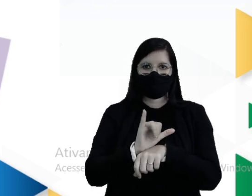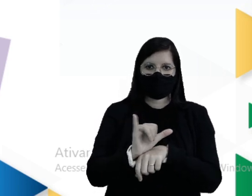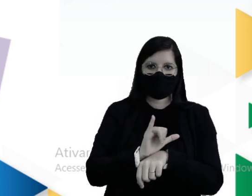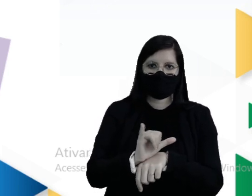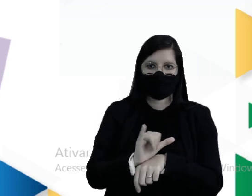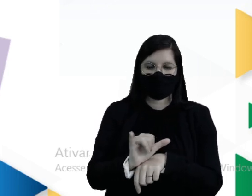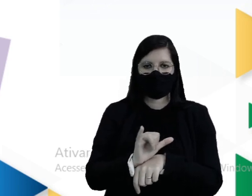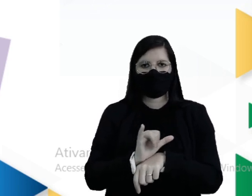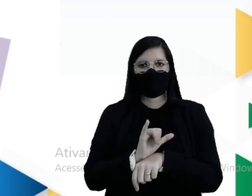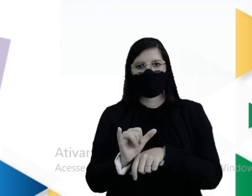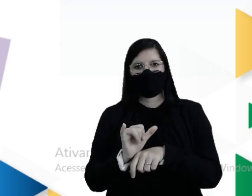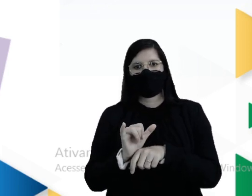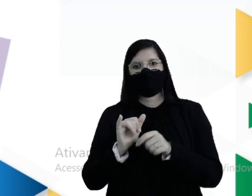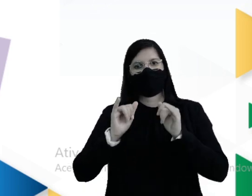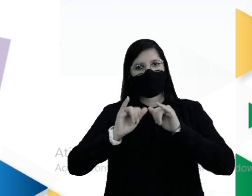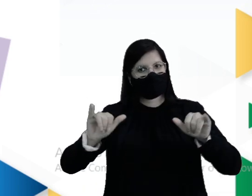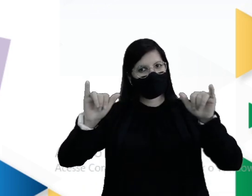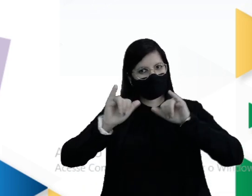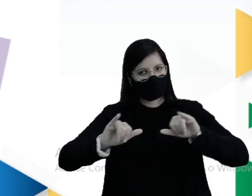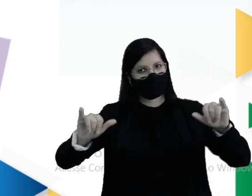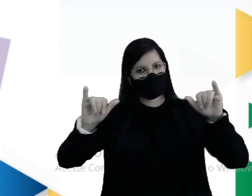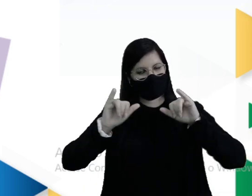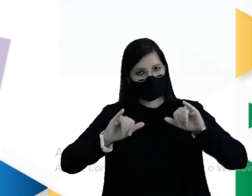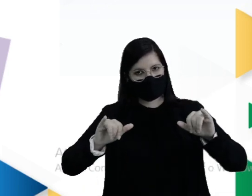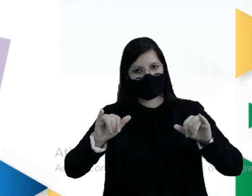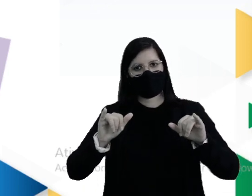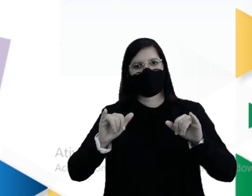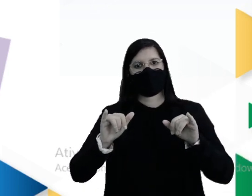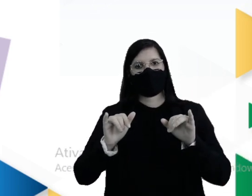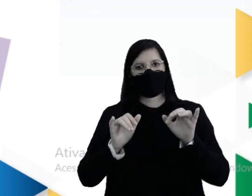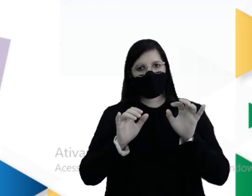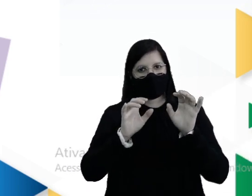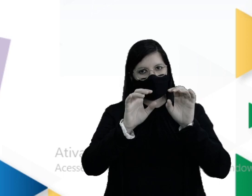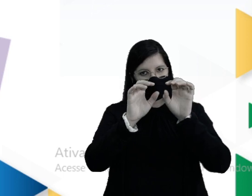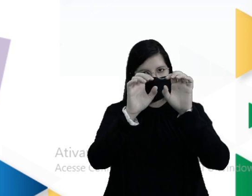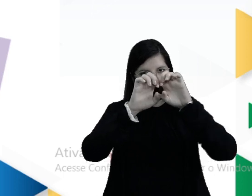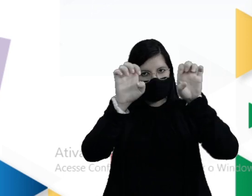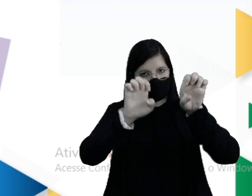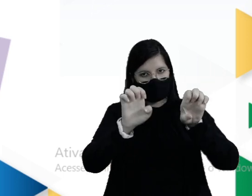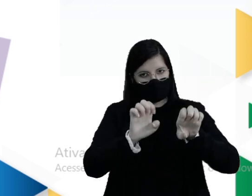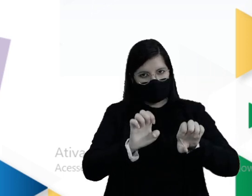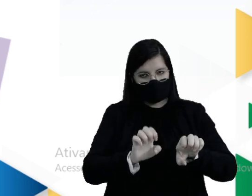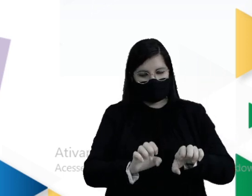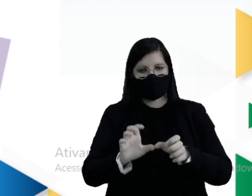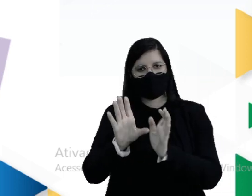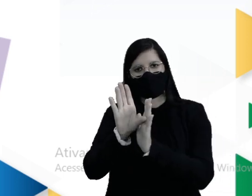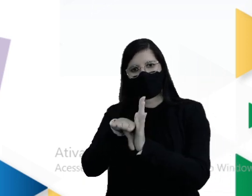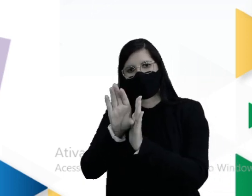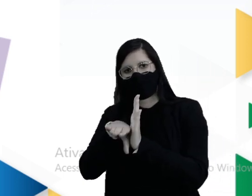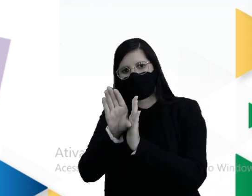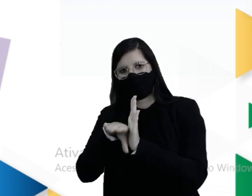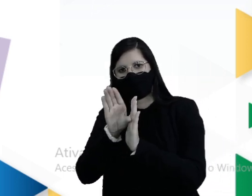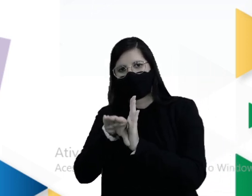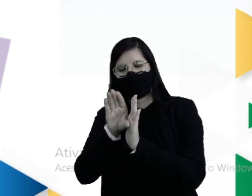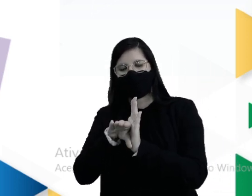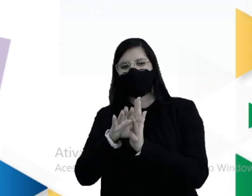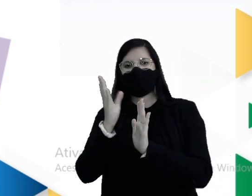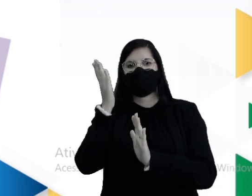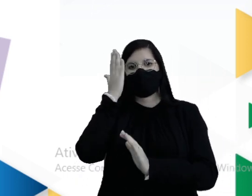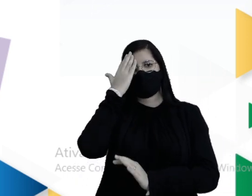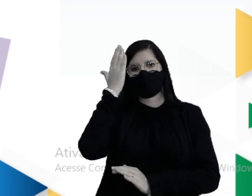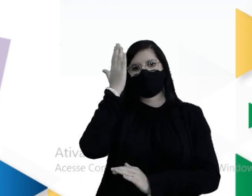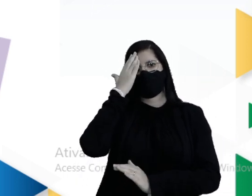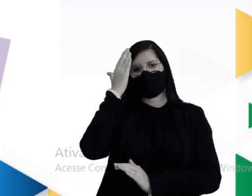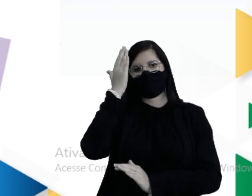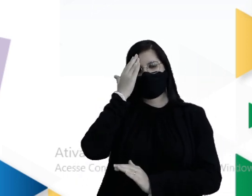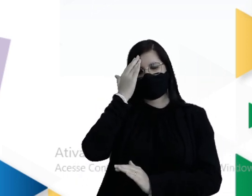Estratégia, informação, esquema, conceitos, certo?